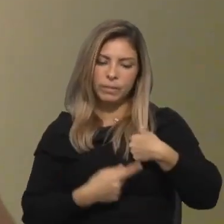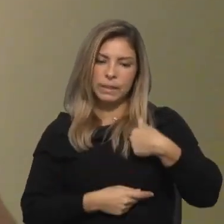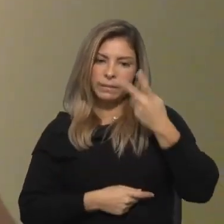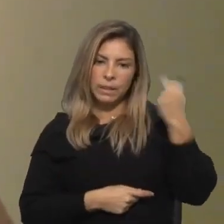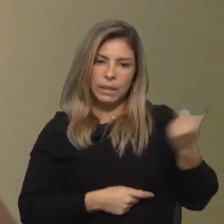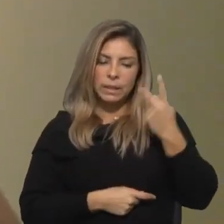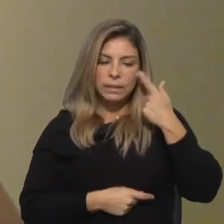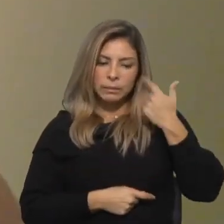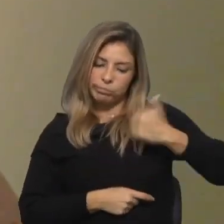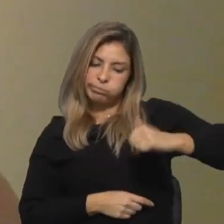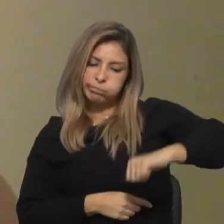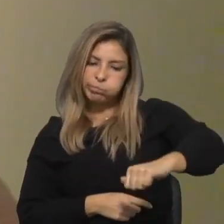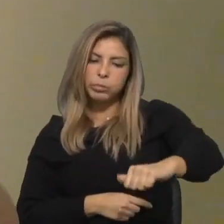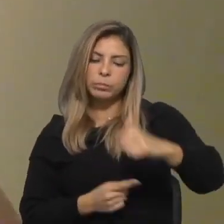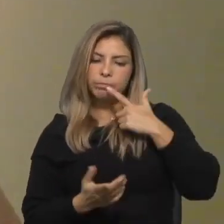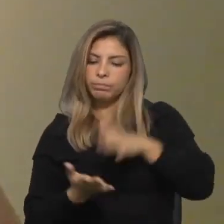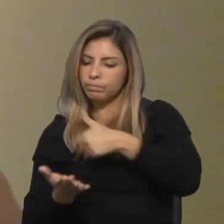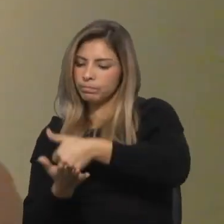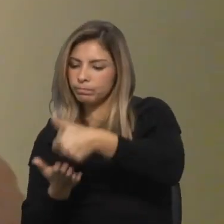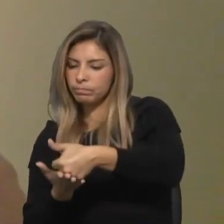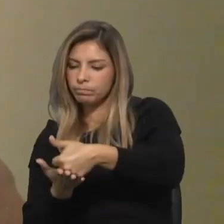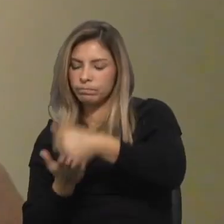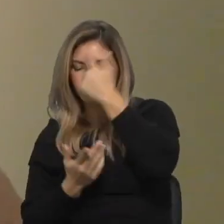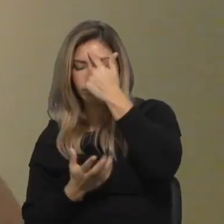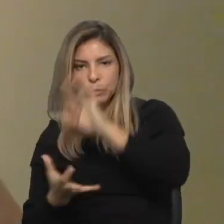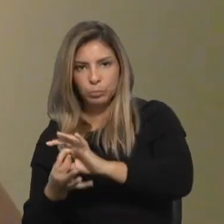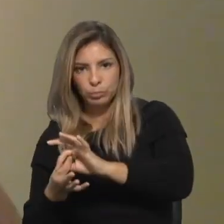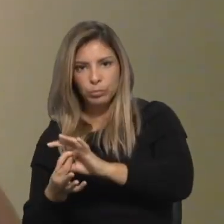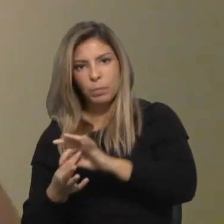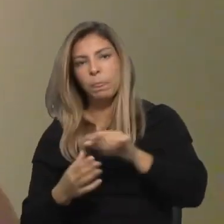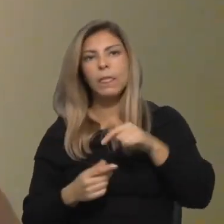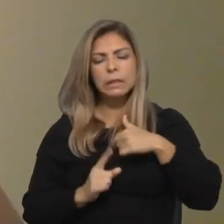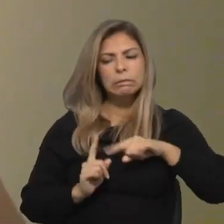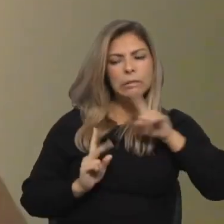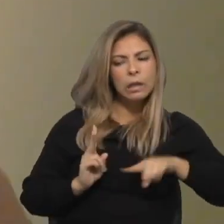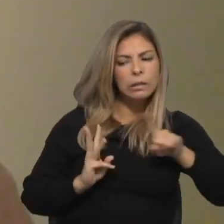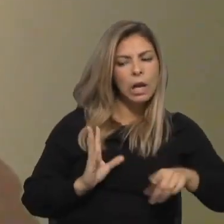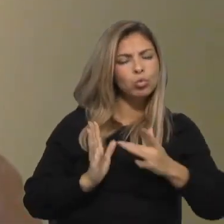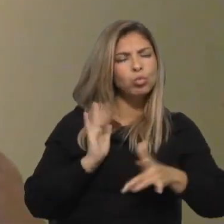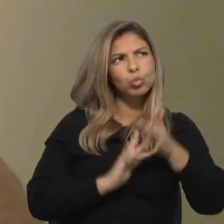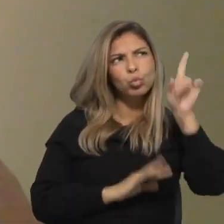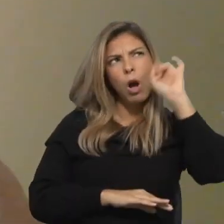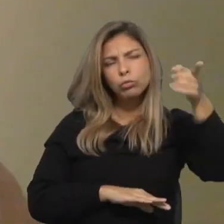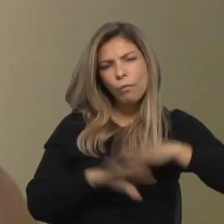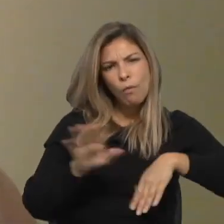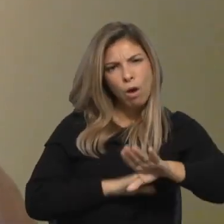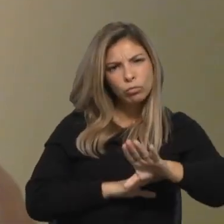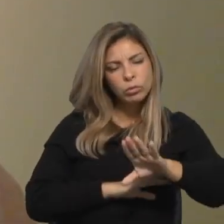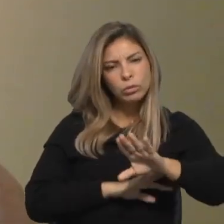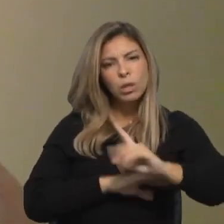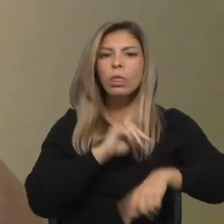olhos do Evangelho, ou seja, tentar responder à questão o que é que Jesus faria. e depois, a partir daí, tomar uma ação